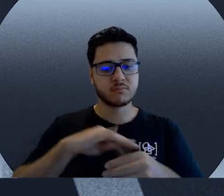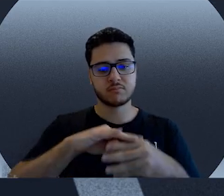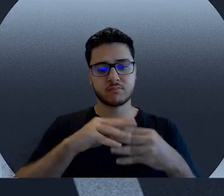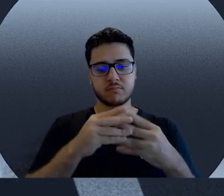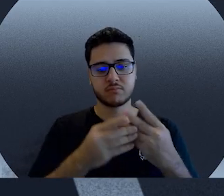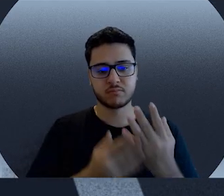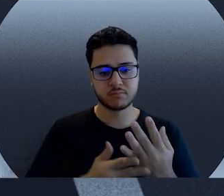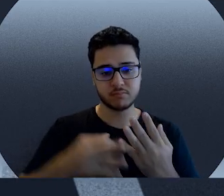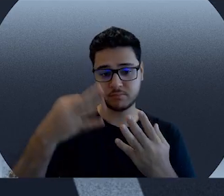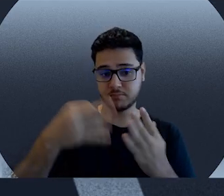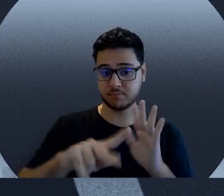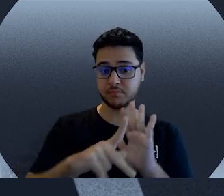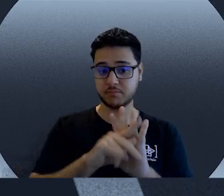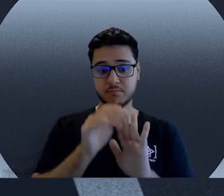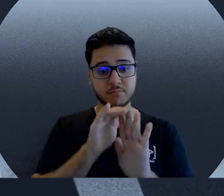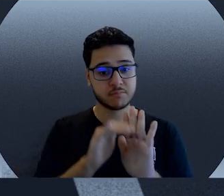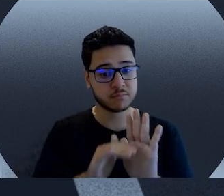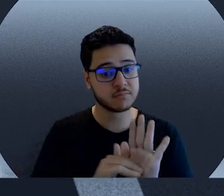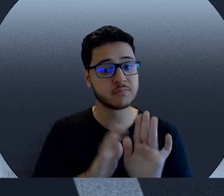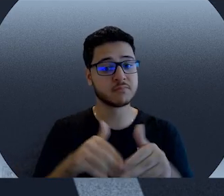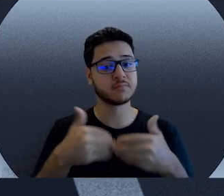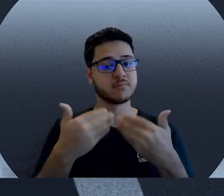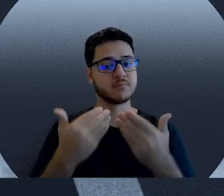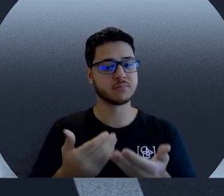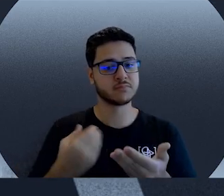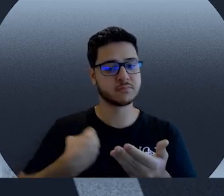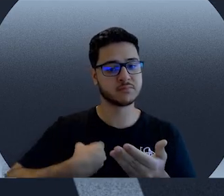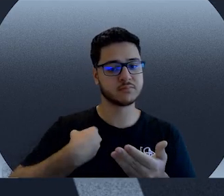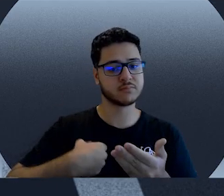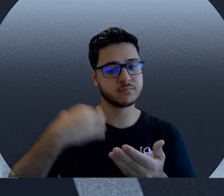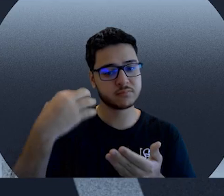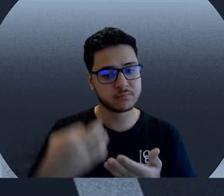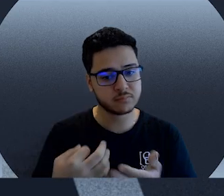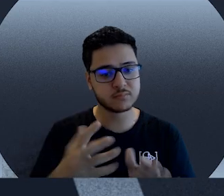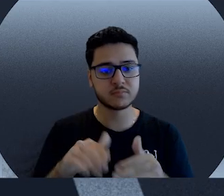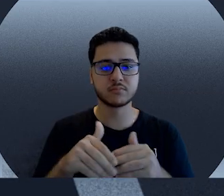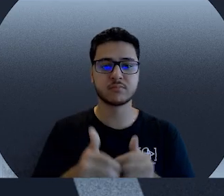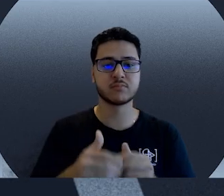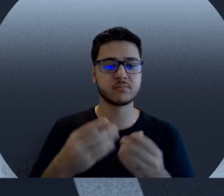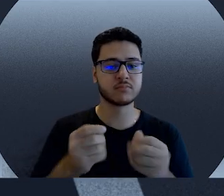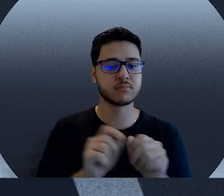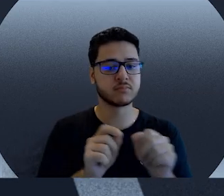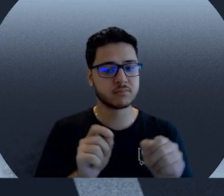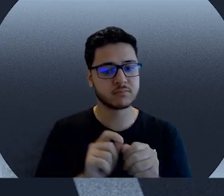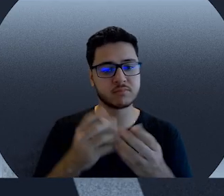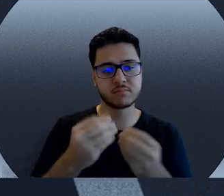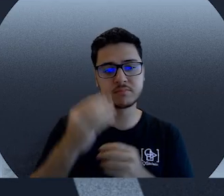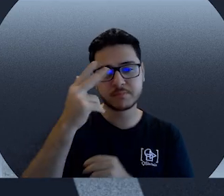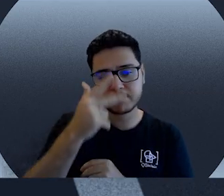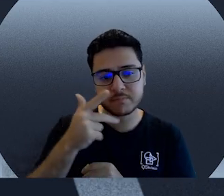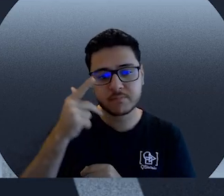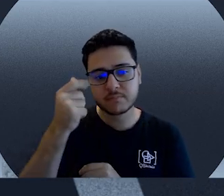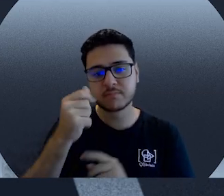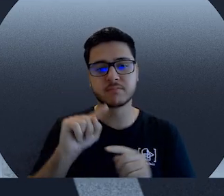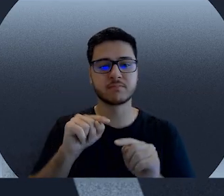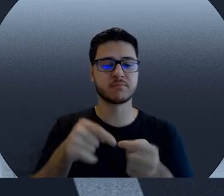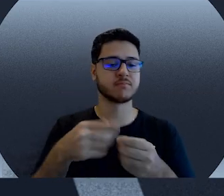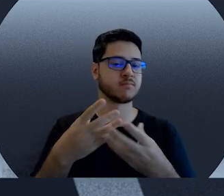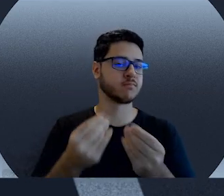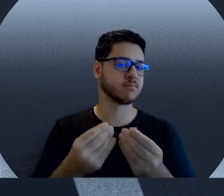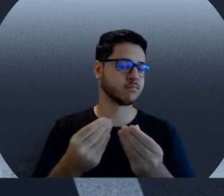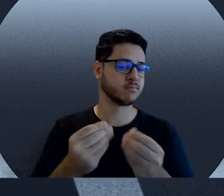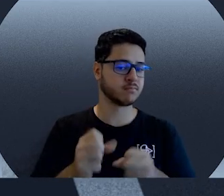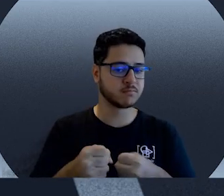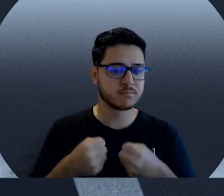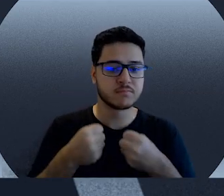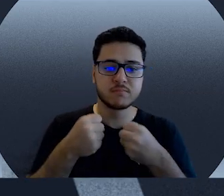nossos dedos, que a gente possa utilizá-la de uma forma muito bonita também, mas que muito potente, para